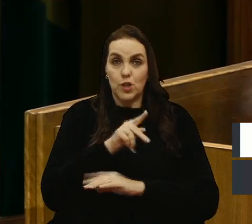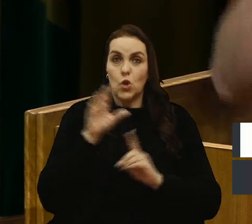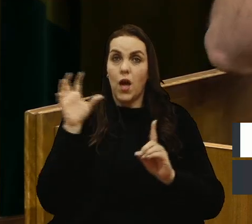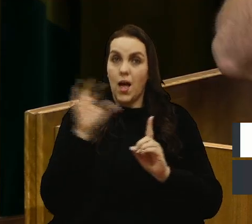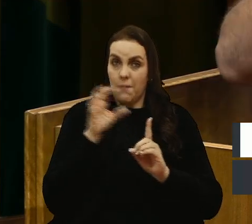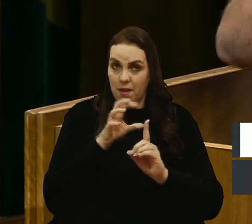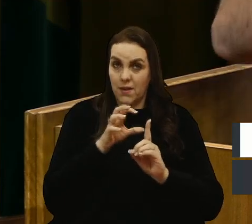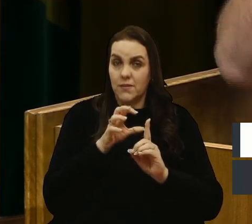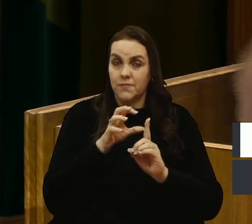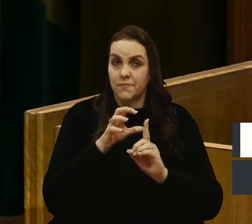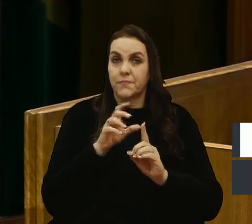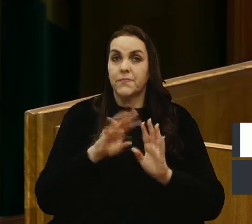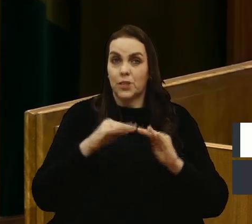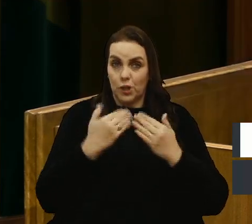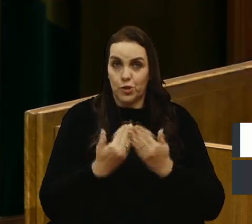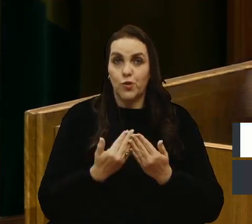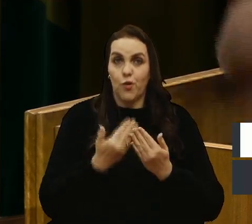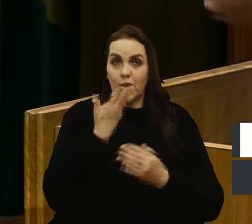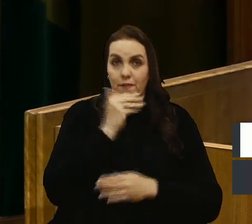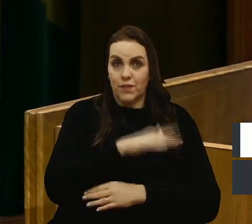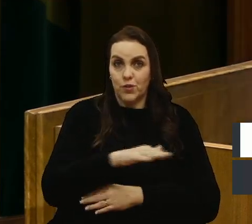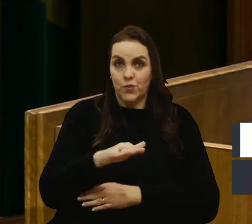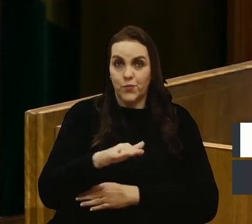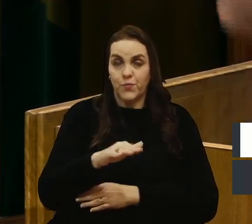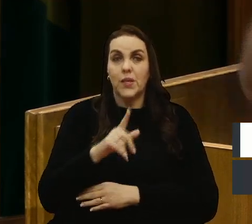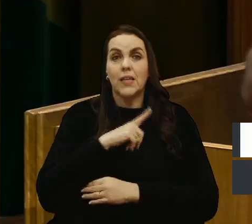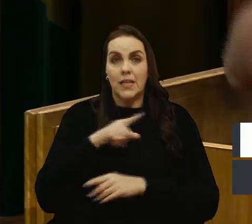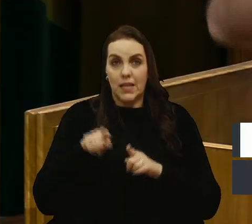ameaçadas nas escolas de educação infantil,